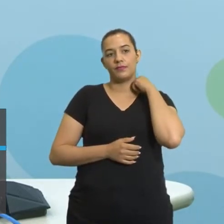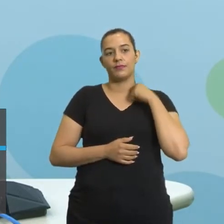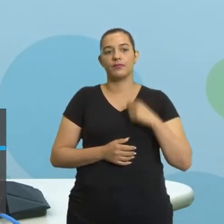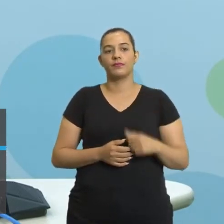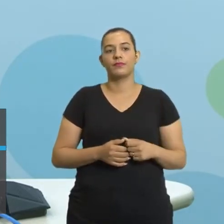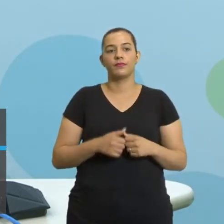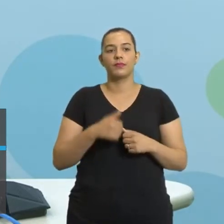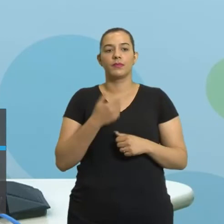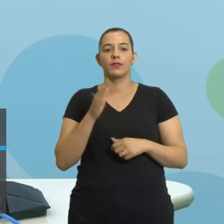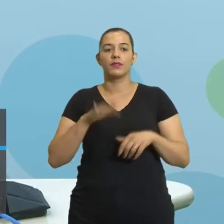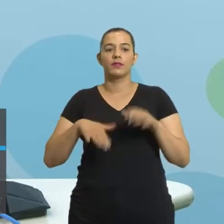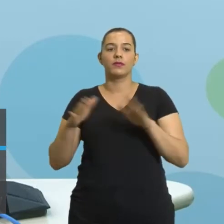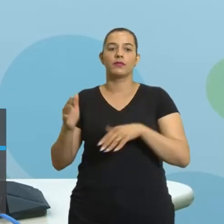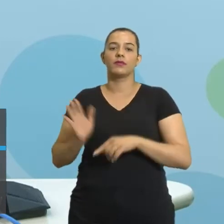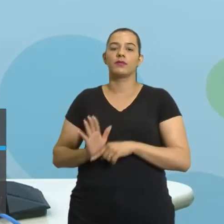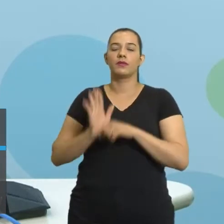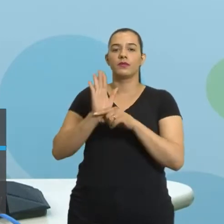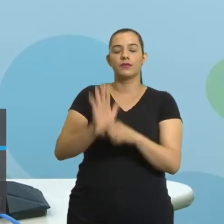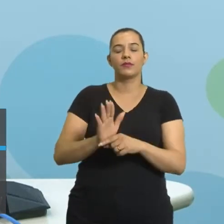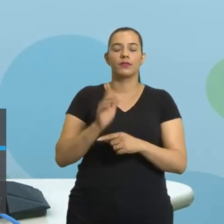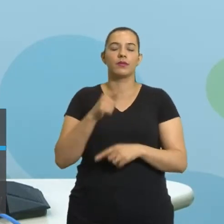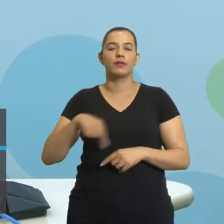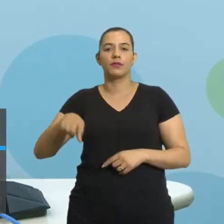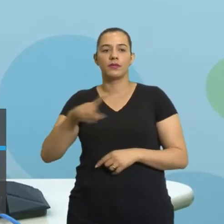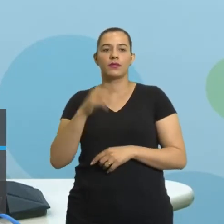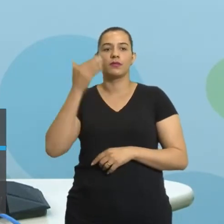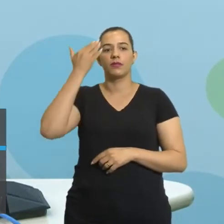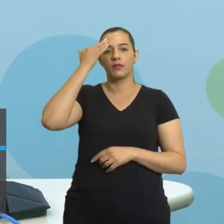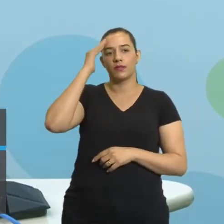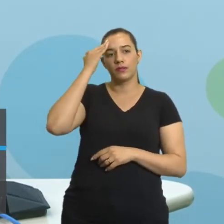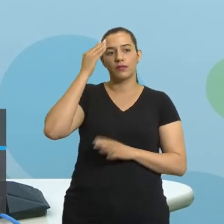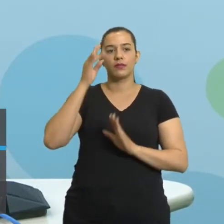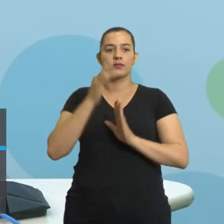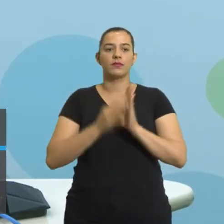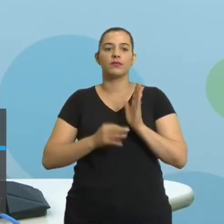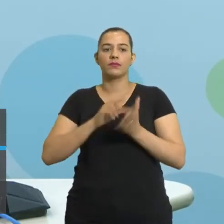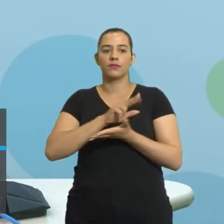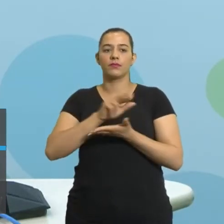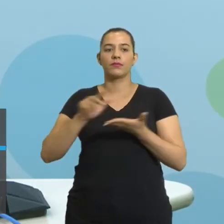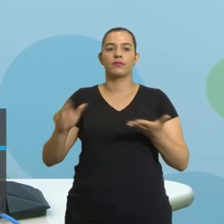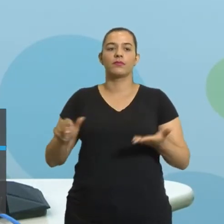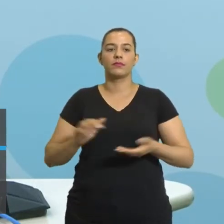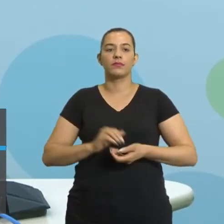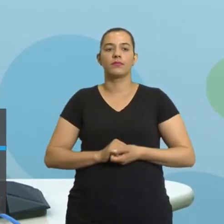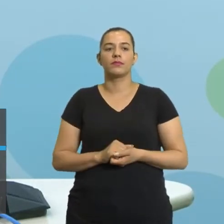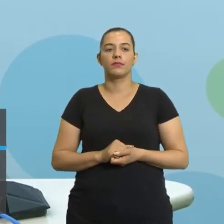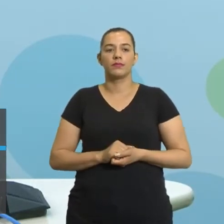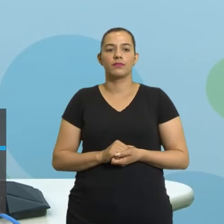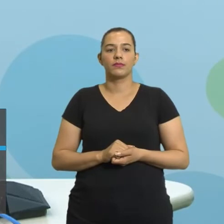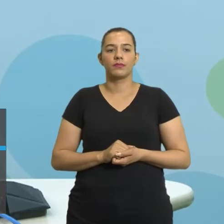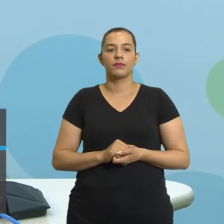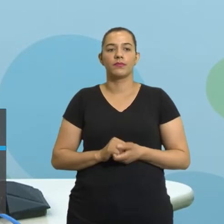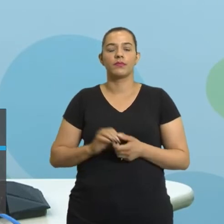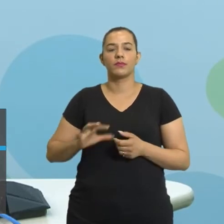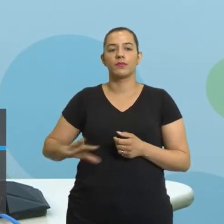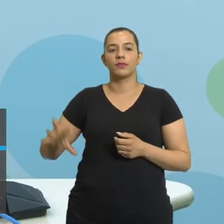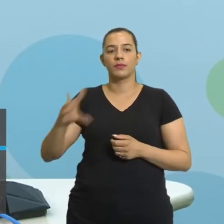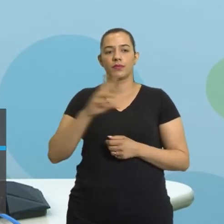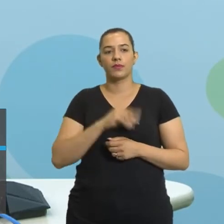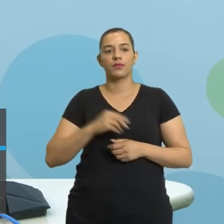colaborar ou não para a verificação dessas informações, dessa compreensão textual, enfim, né? Todos